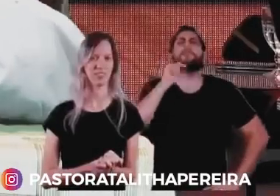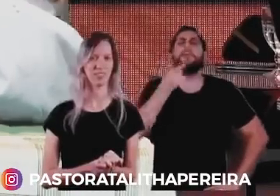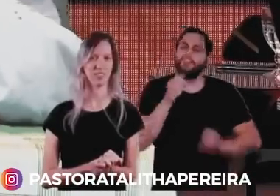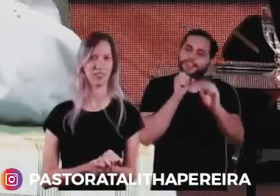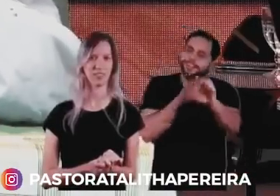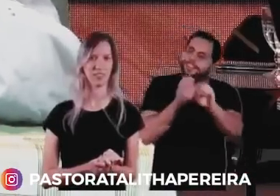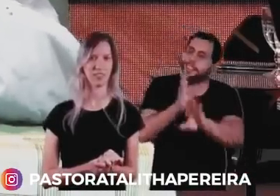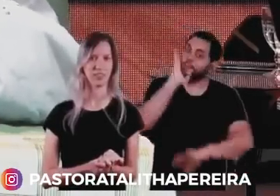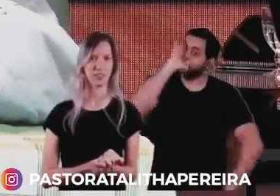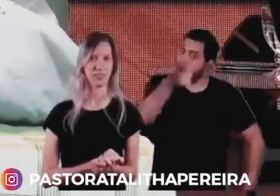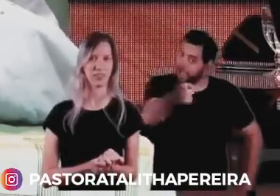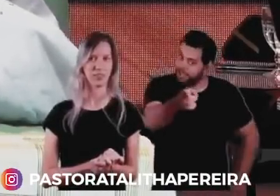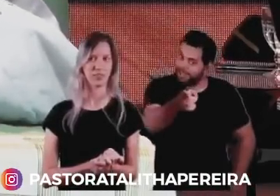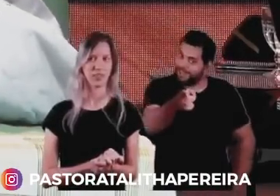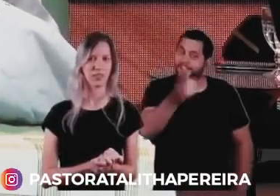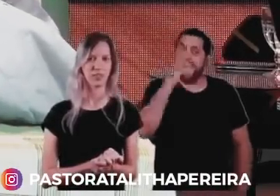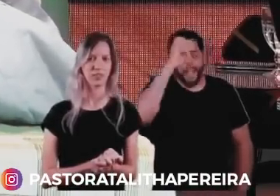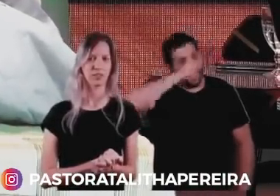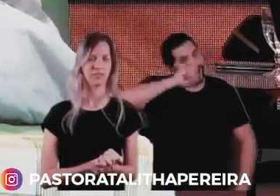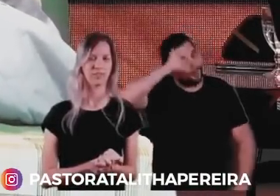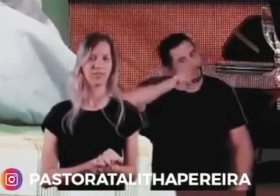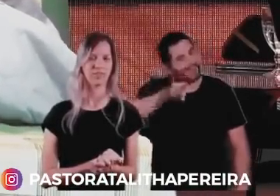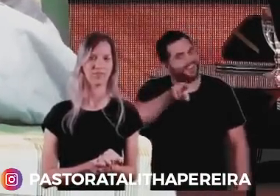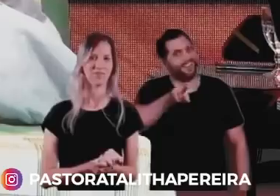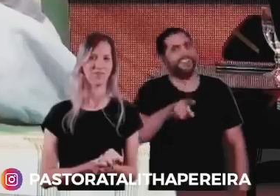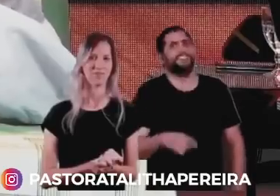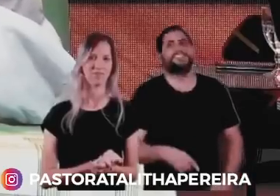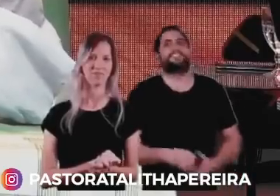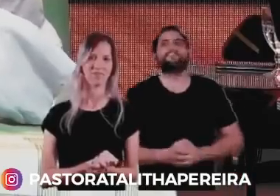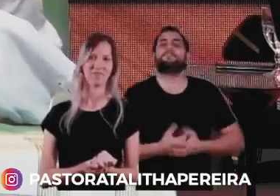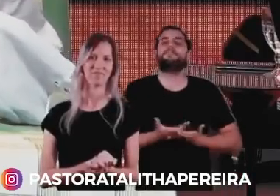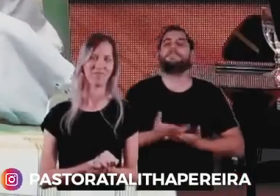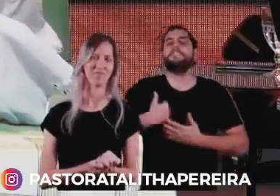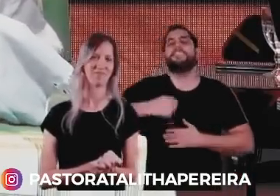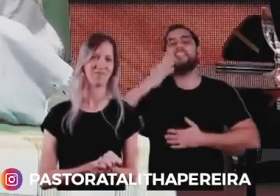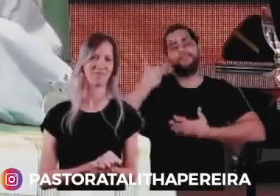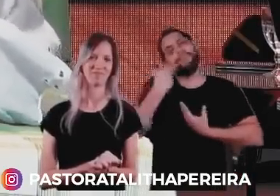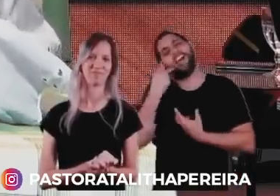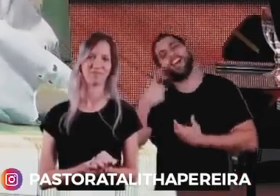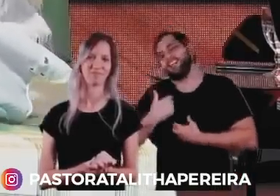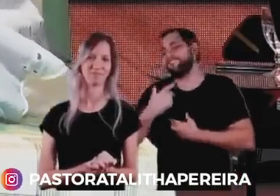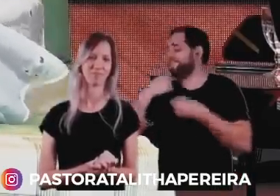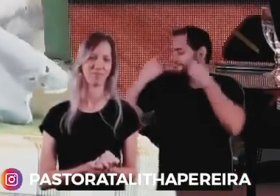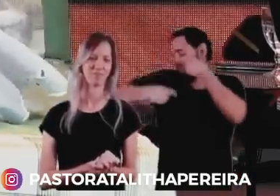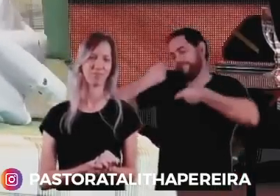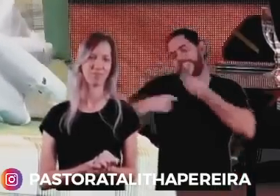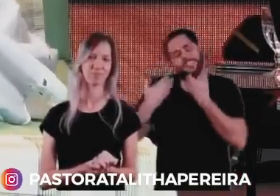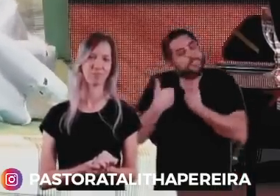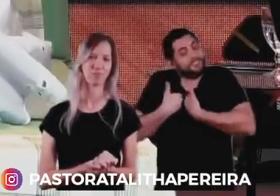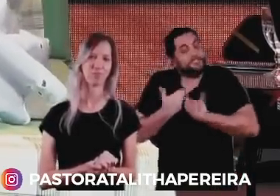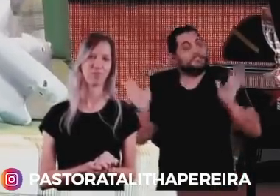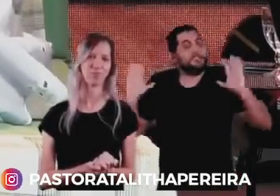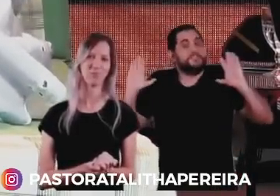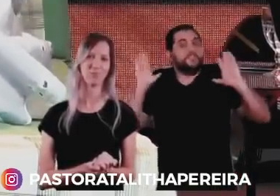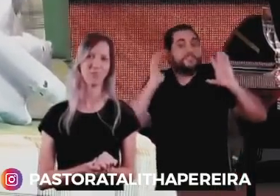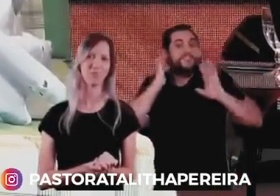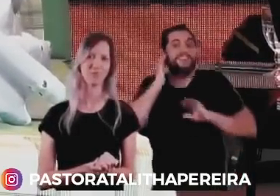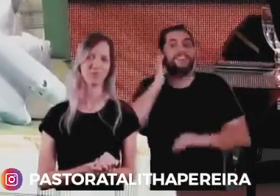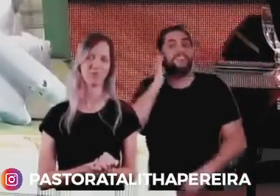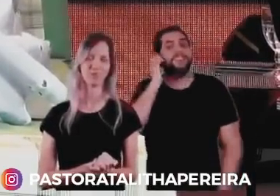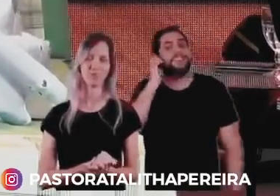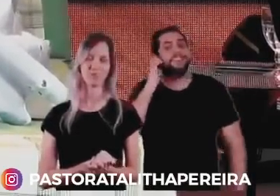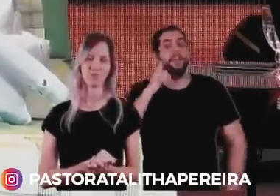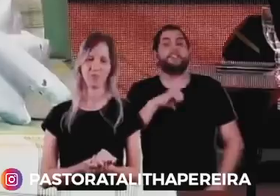ensinando para você, viu, meu irmão? Então aprenda aí. Ó, gente, tem uma coisa que eu sou suspeito, é falar de sexo. Sabe por quê?